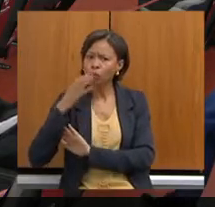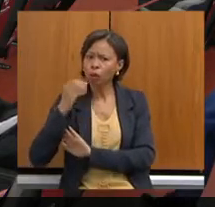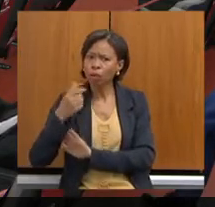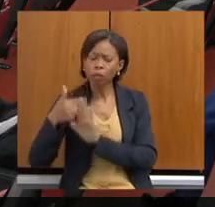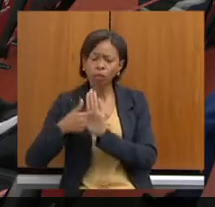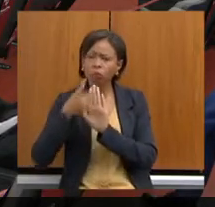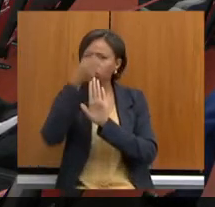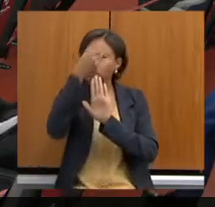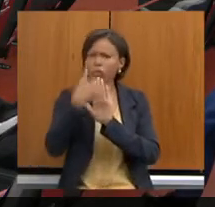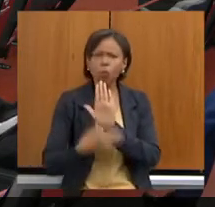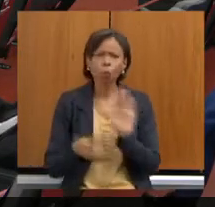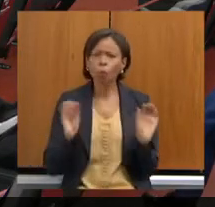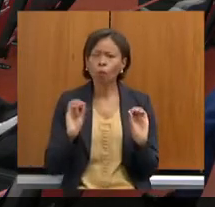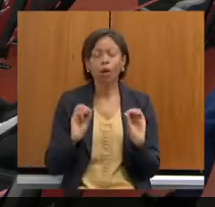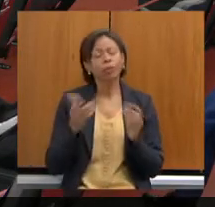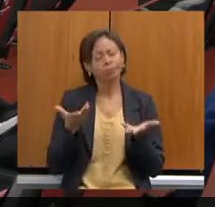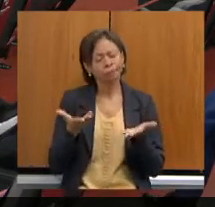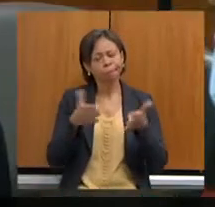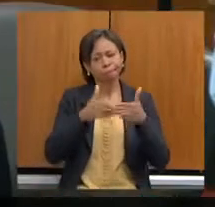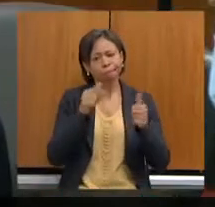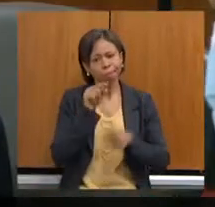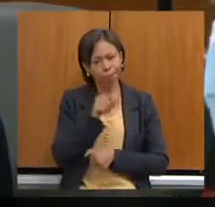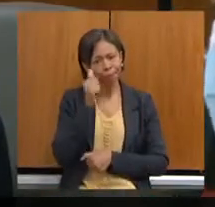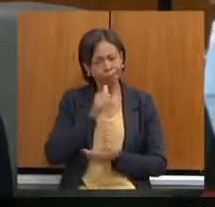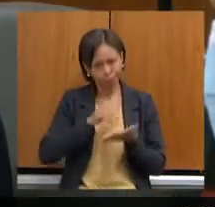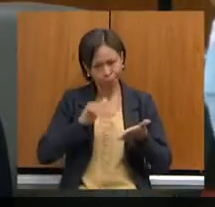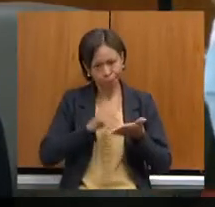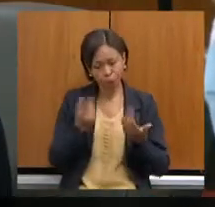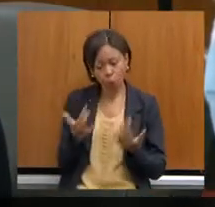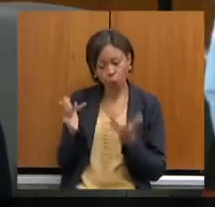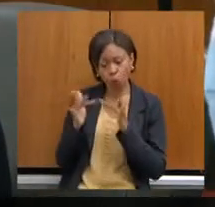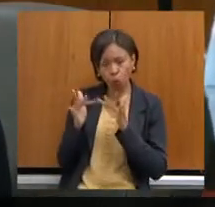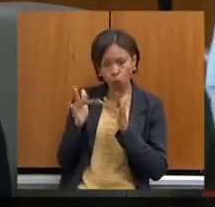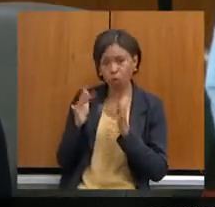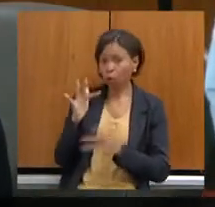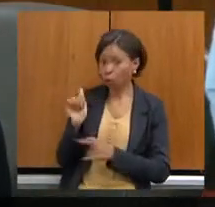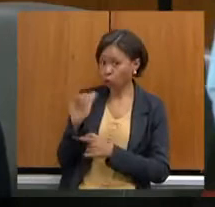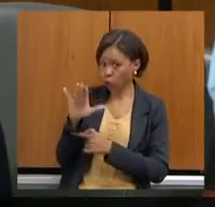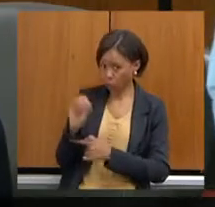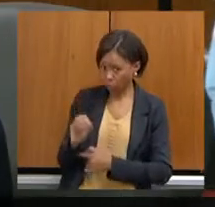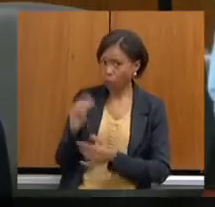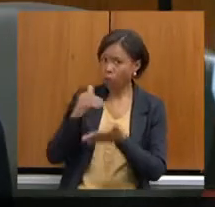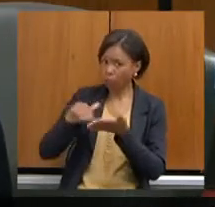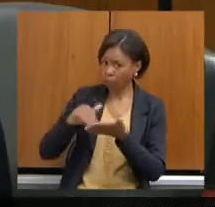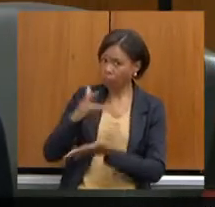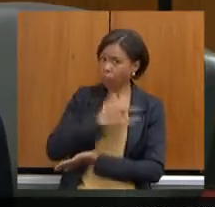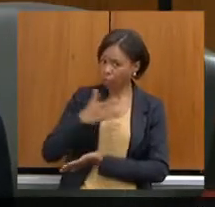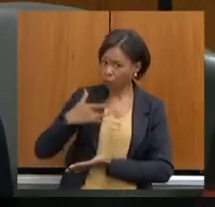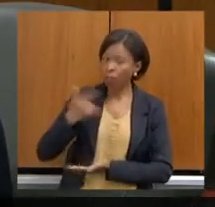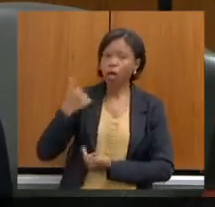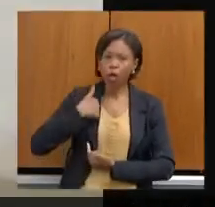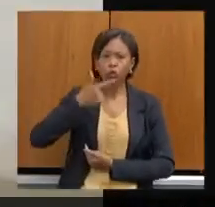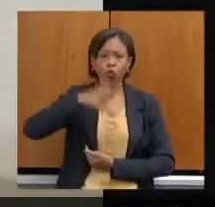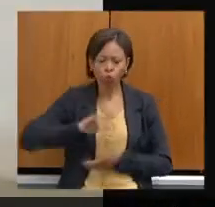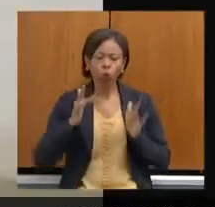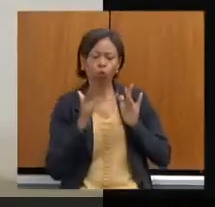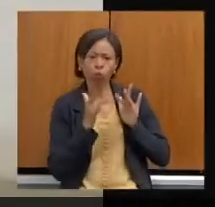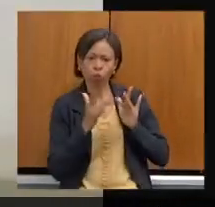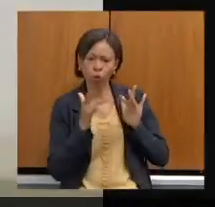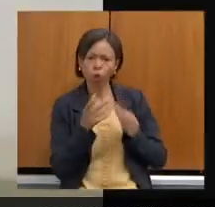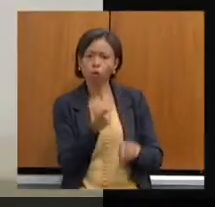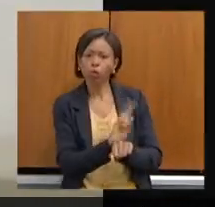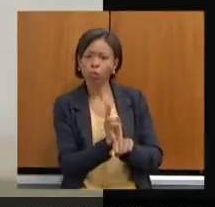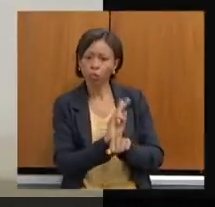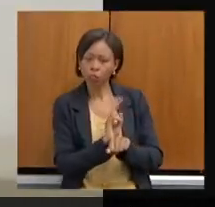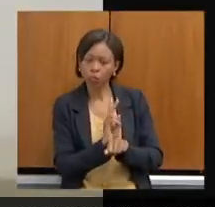passo para esse apelo que a senhora passa o secretário Faro farei novamente com o superintendente do Ministério da